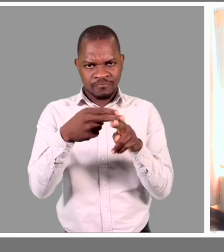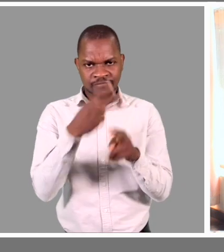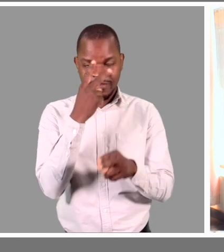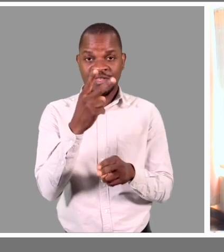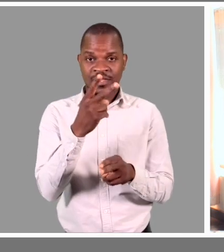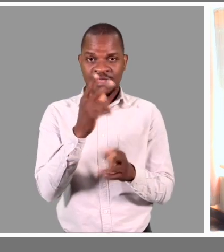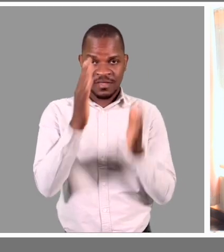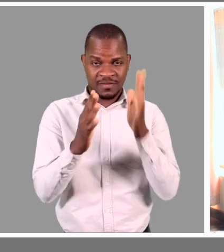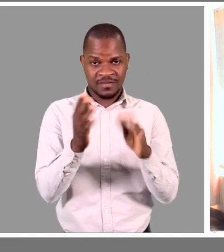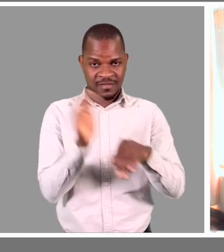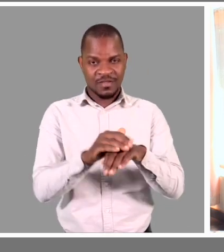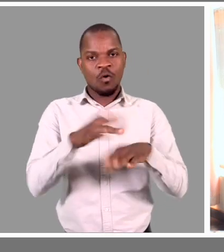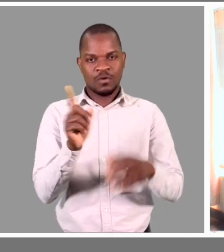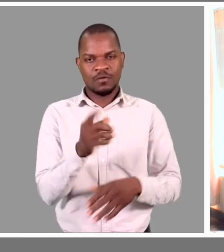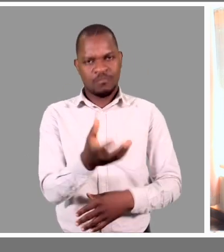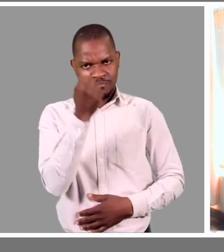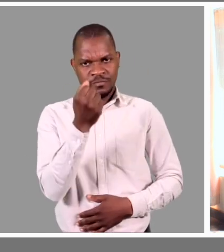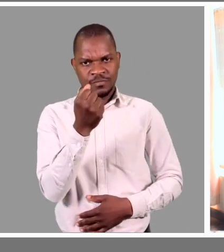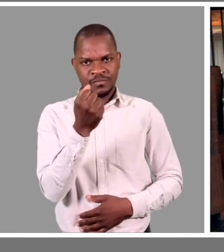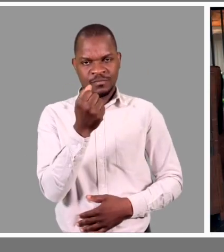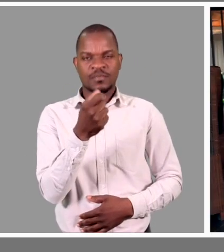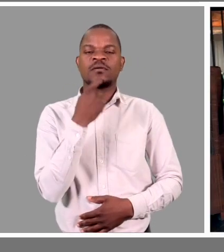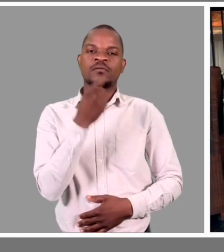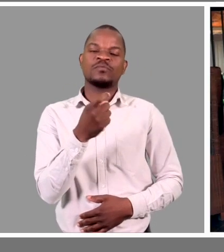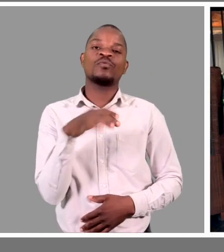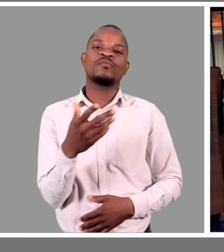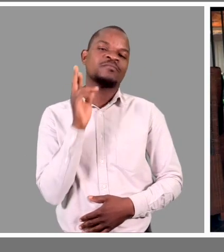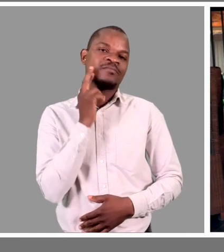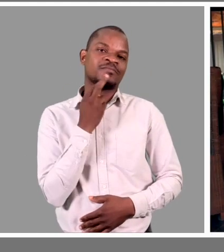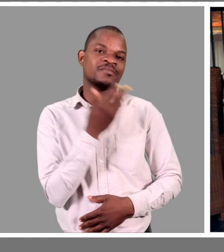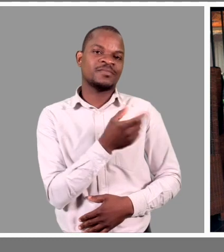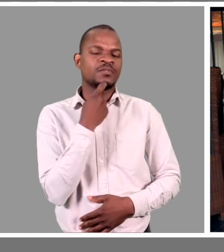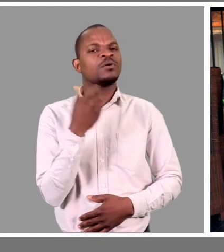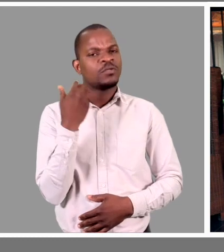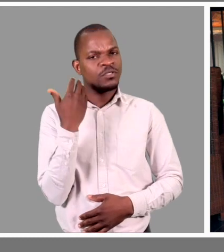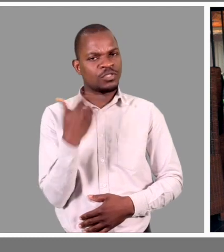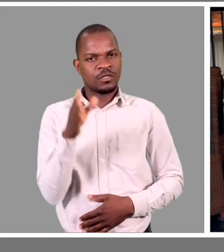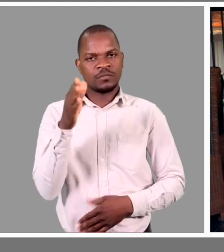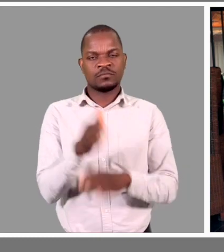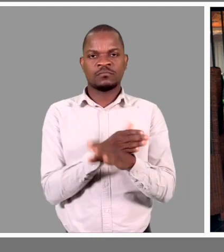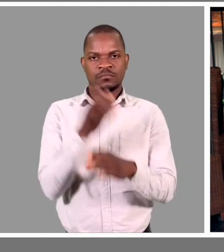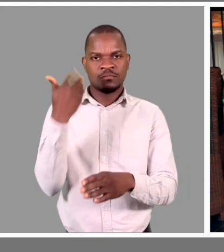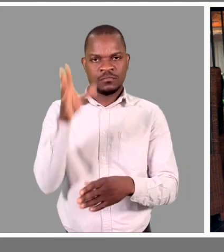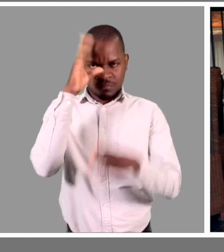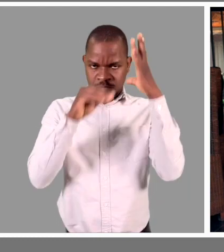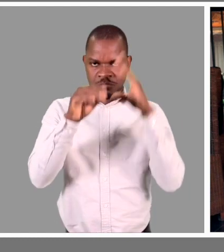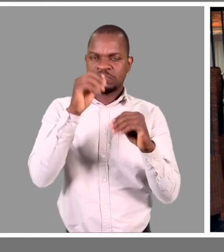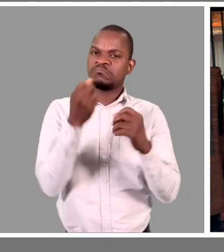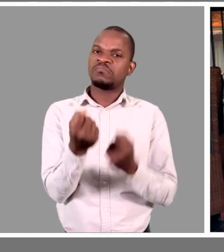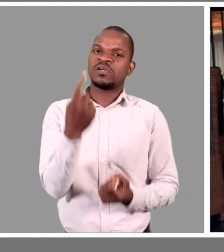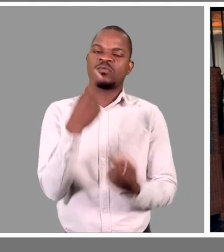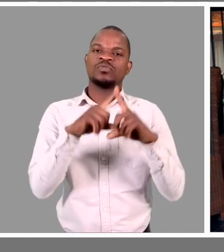Podemos dizer alguma coisa em língua de sinais, por favor, do que aprendeu? Sim, se eu aprendi alguma coisa de linguagem de sinais, como por